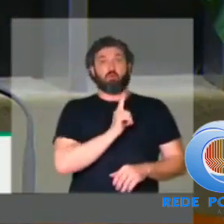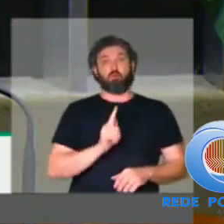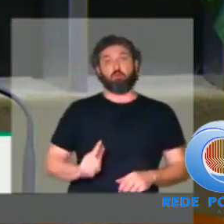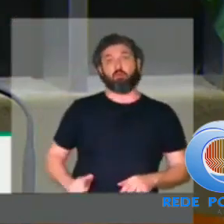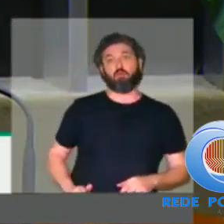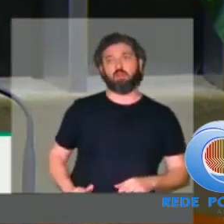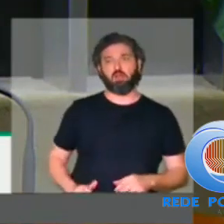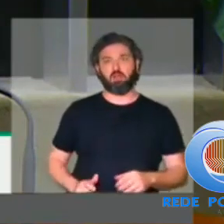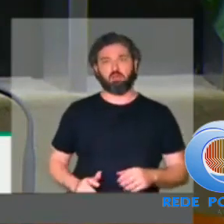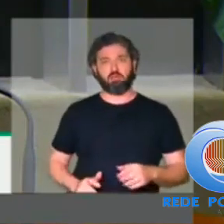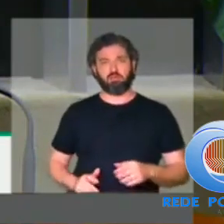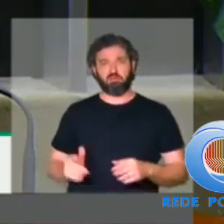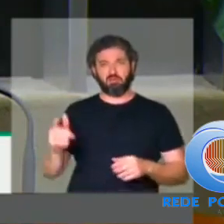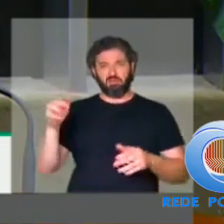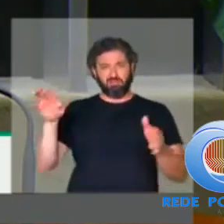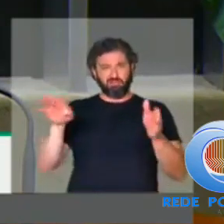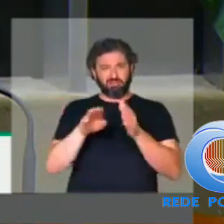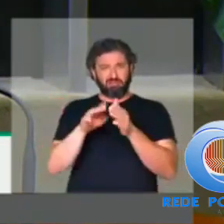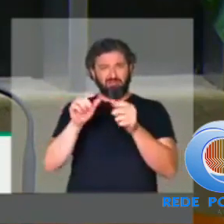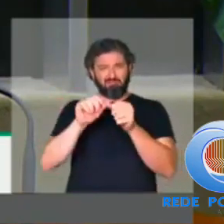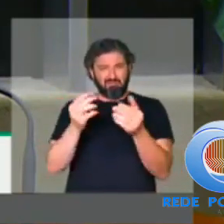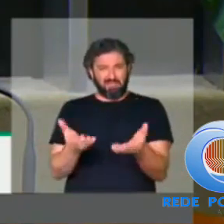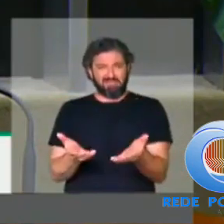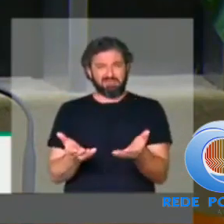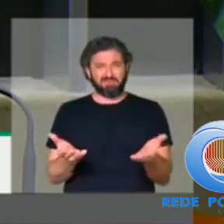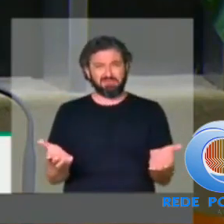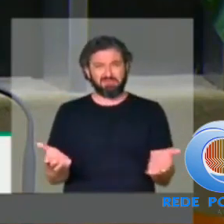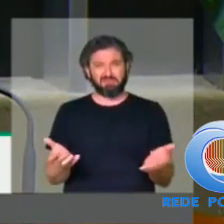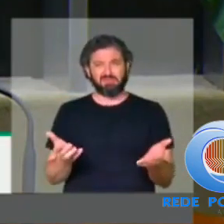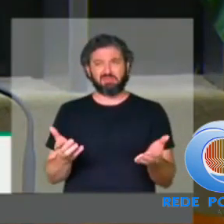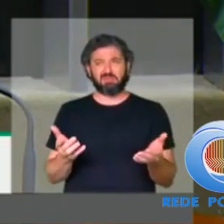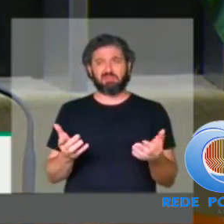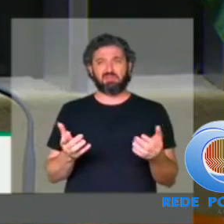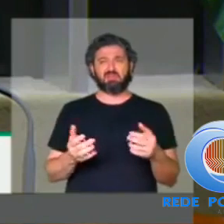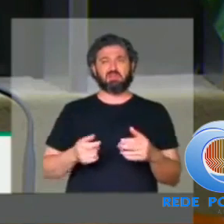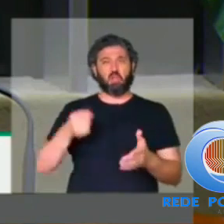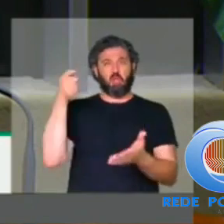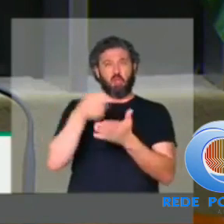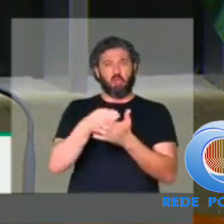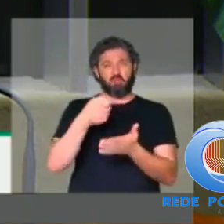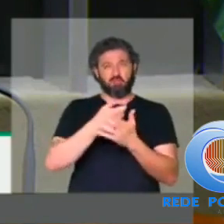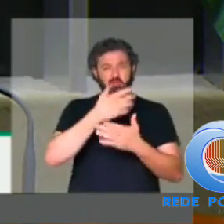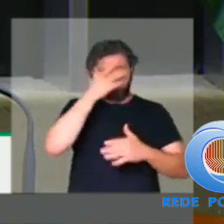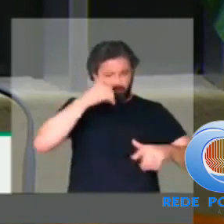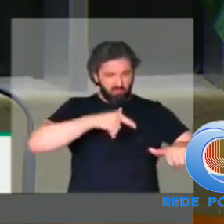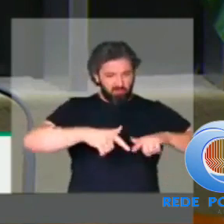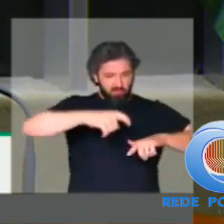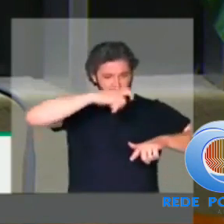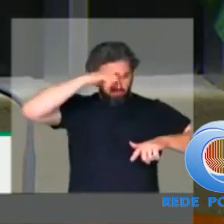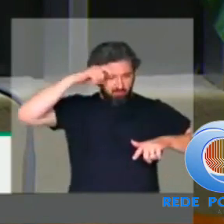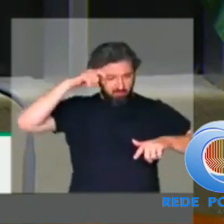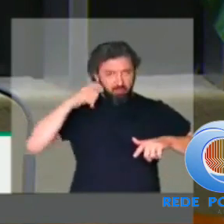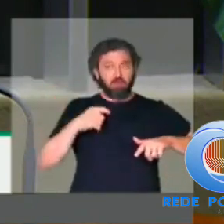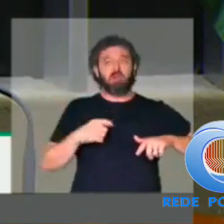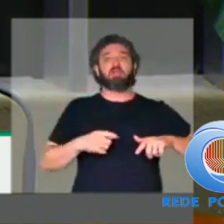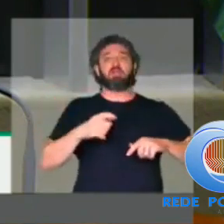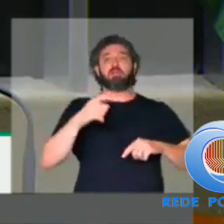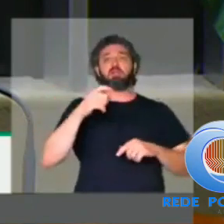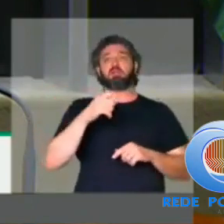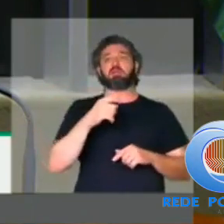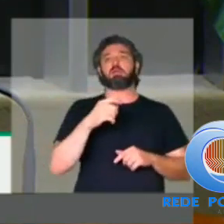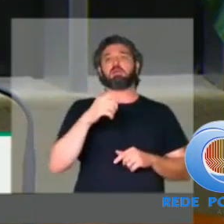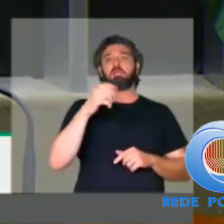governo chegaria a este ponto de obrigar os trabalhadores a trabalharem